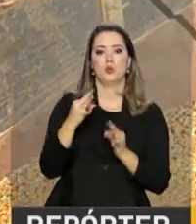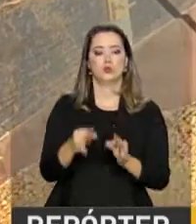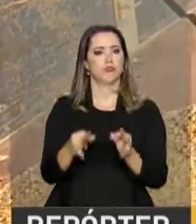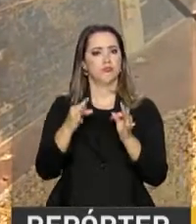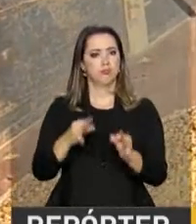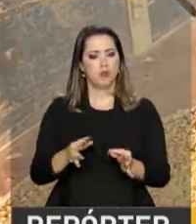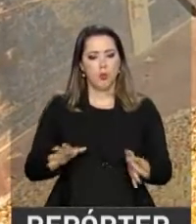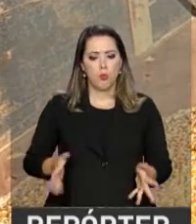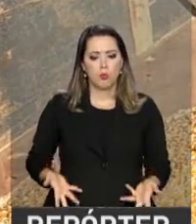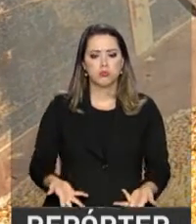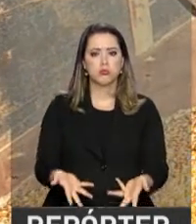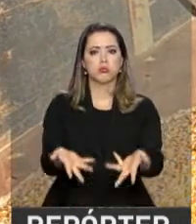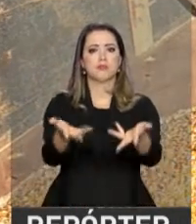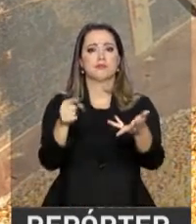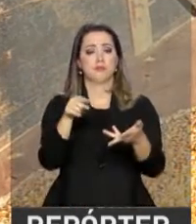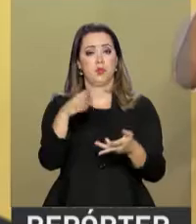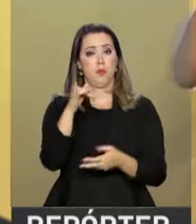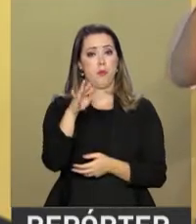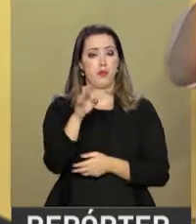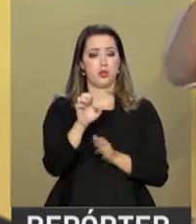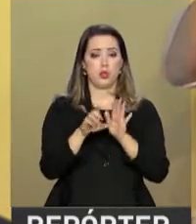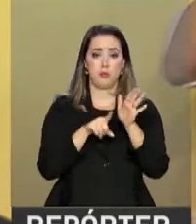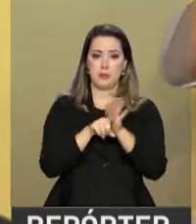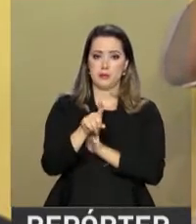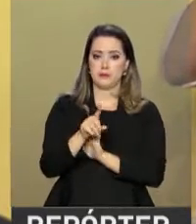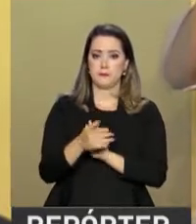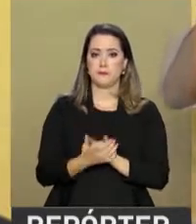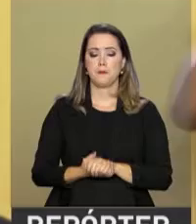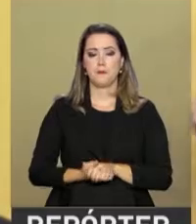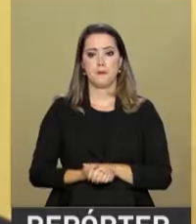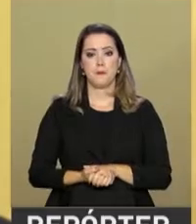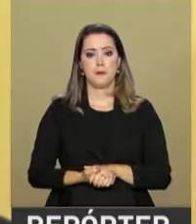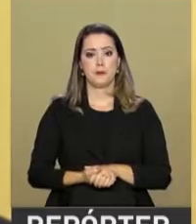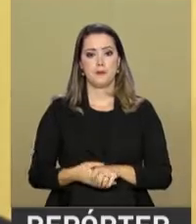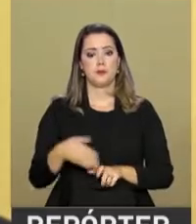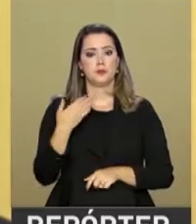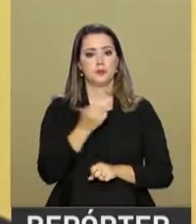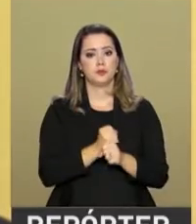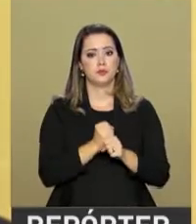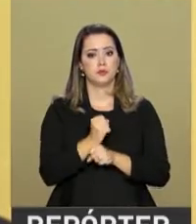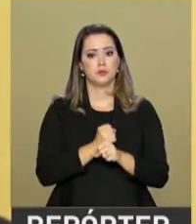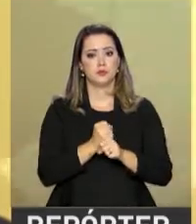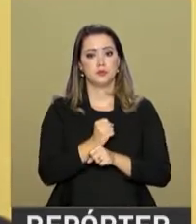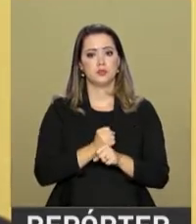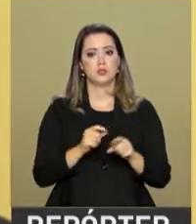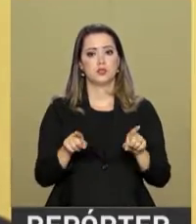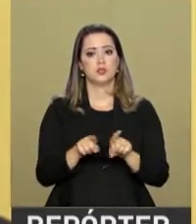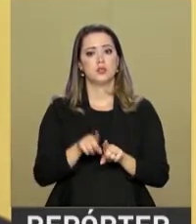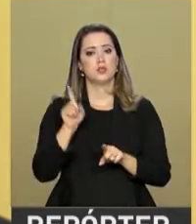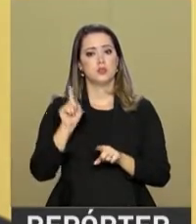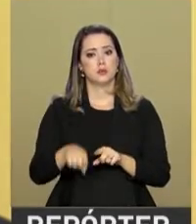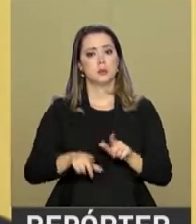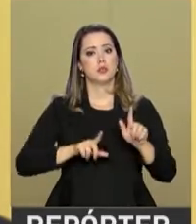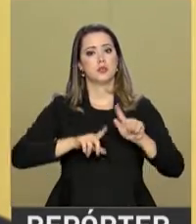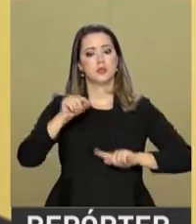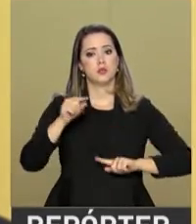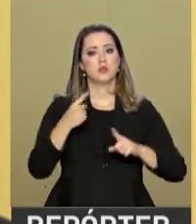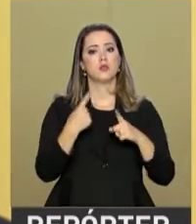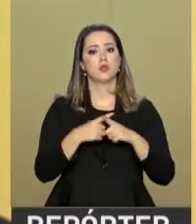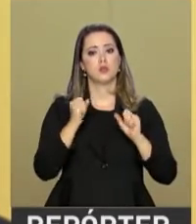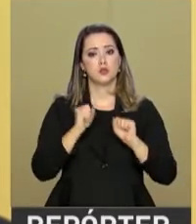grãos produzidos, segundo o IBGE. Este ano, a safra também será recorde, talvez